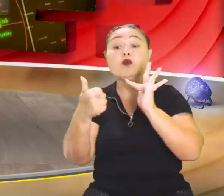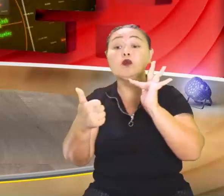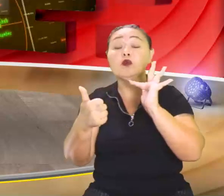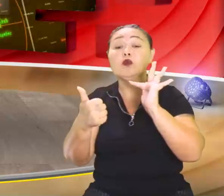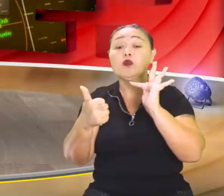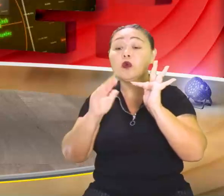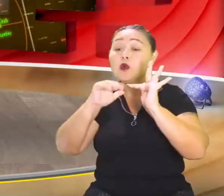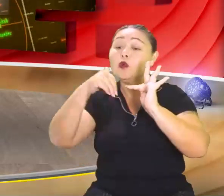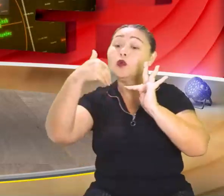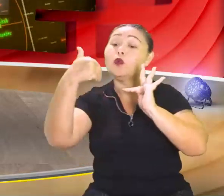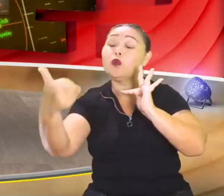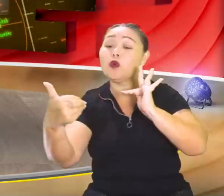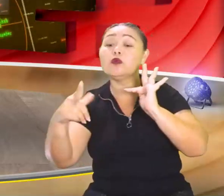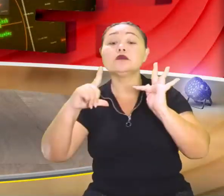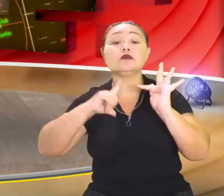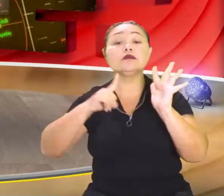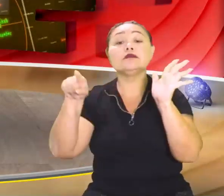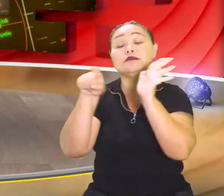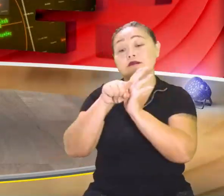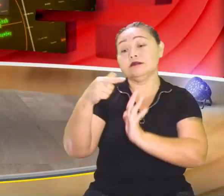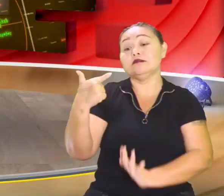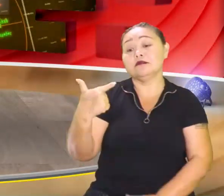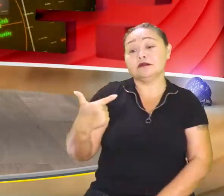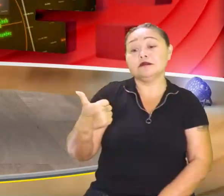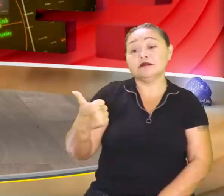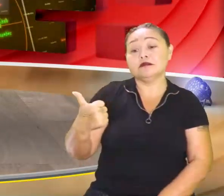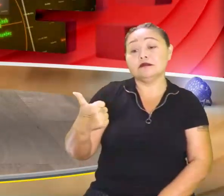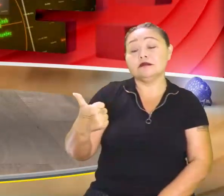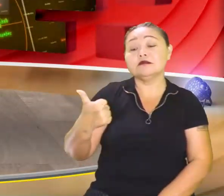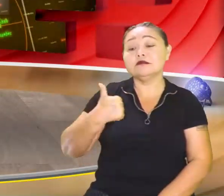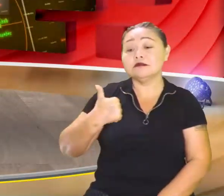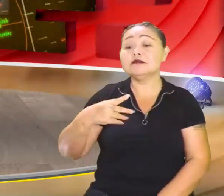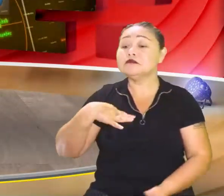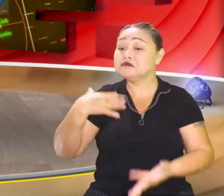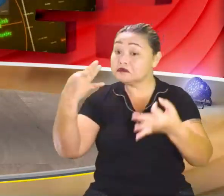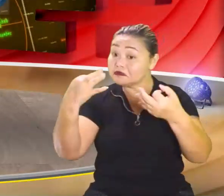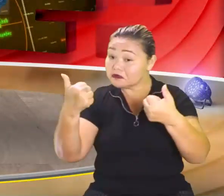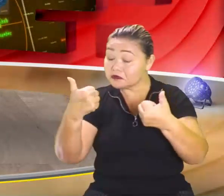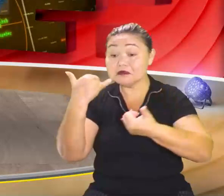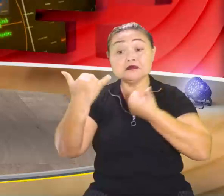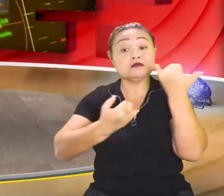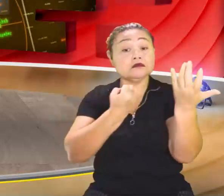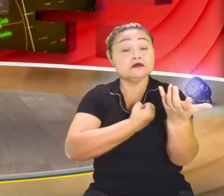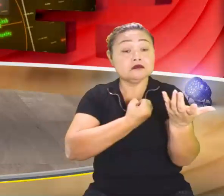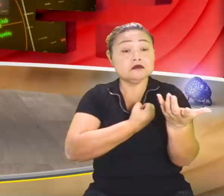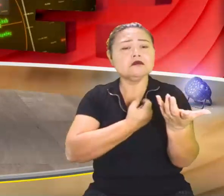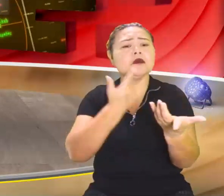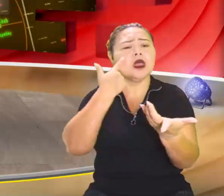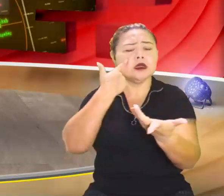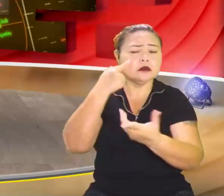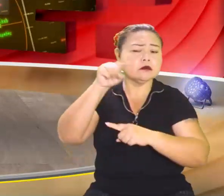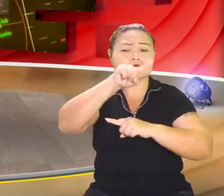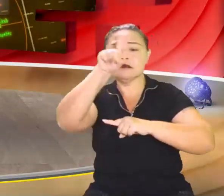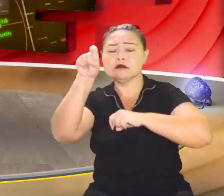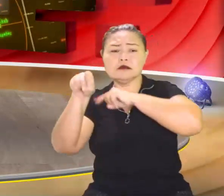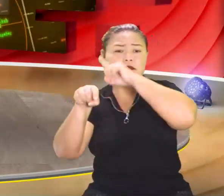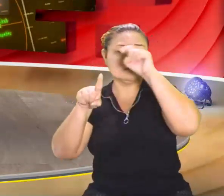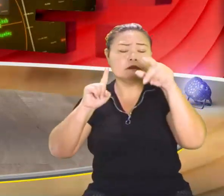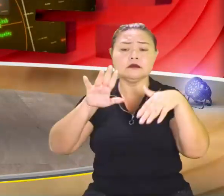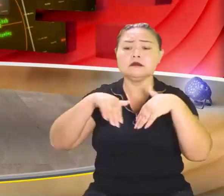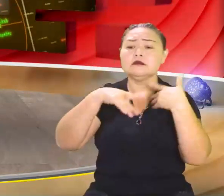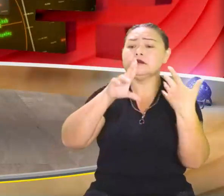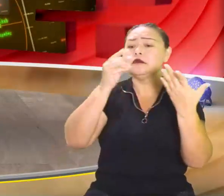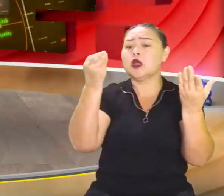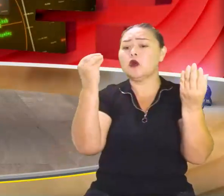Porque fora do módulo eu tinha esse menos 1. Perfeito. Tranquilo, então. E eu brincando com os números que estava naquela indagação, quais